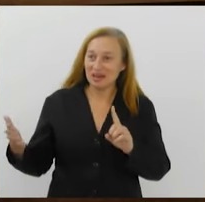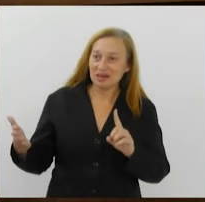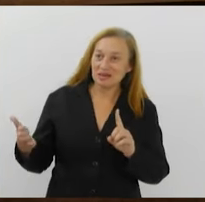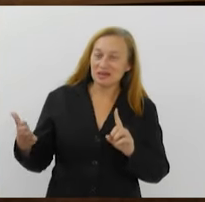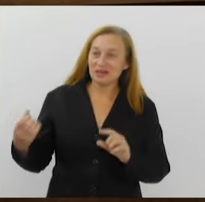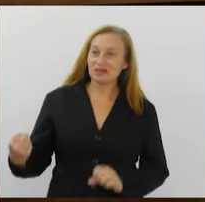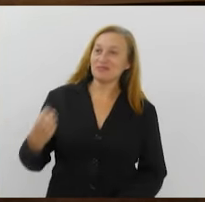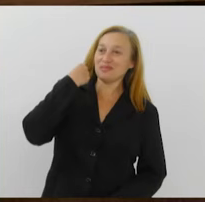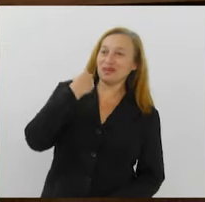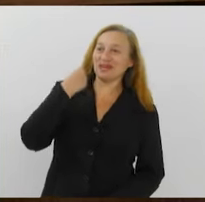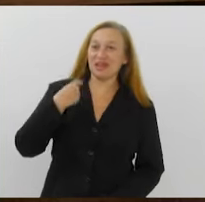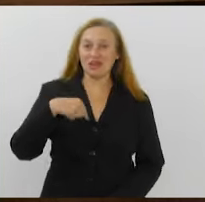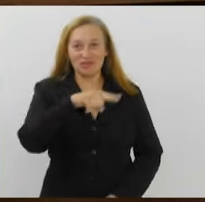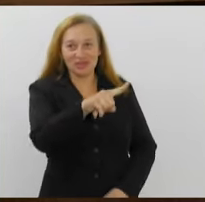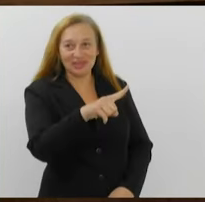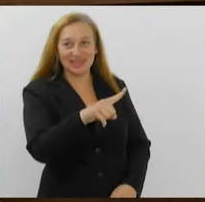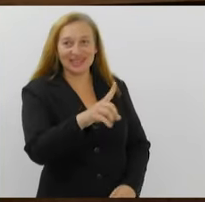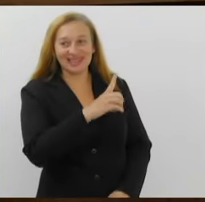do idoso.